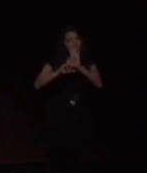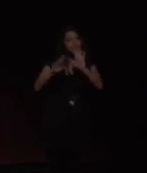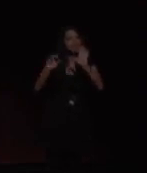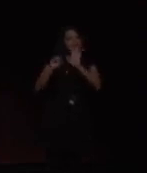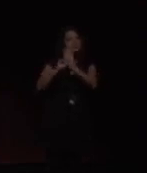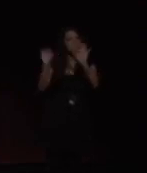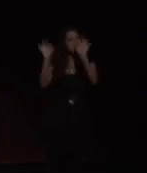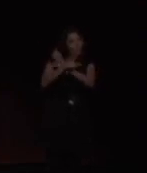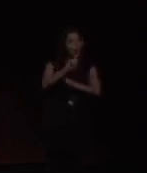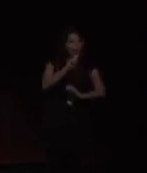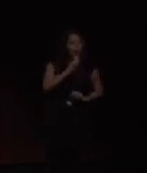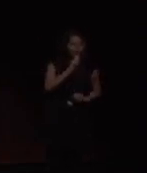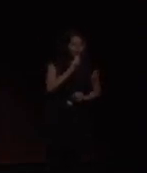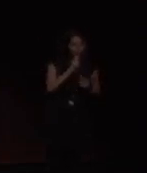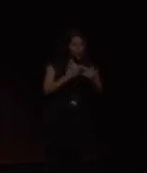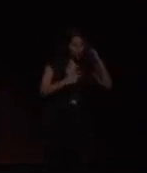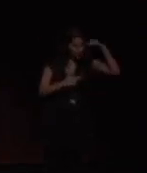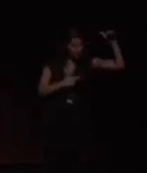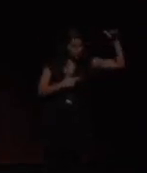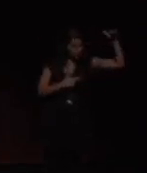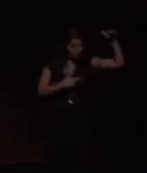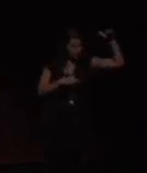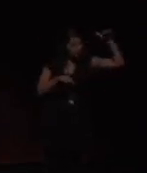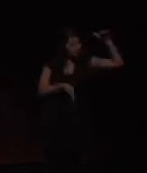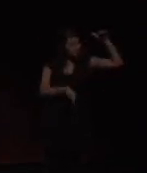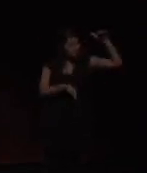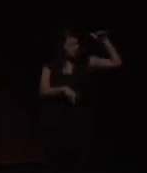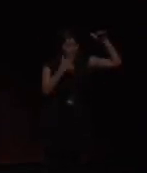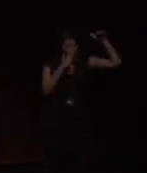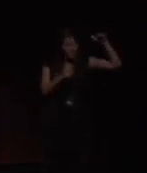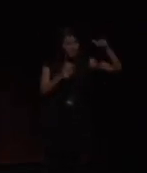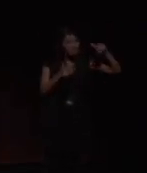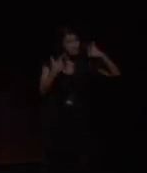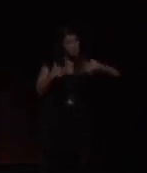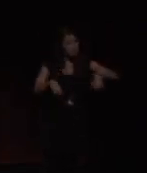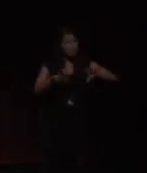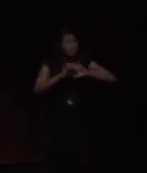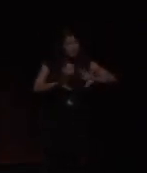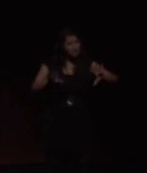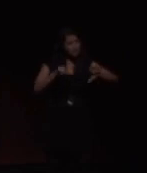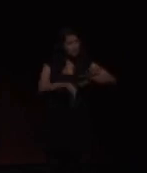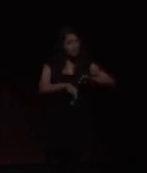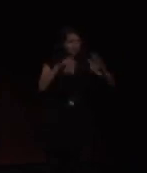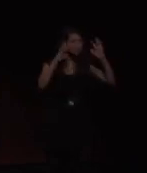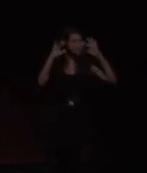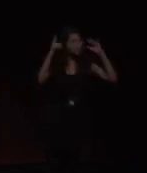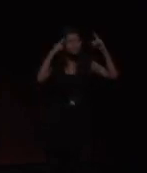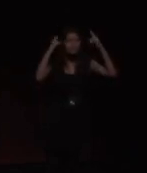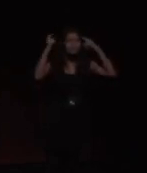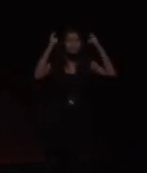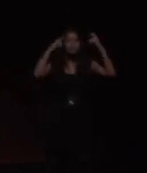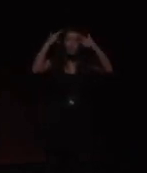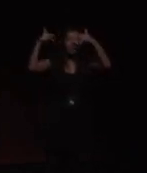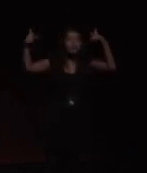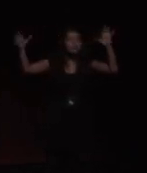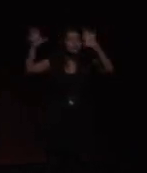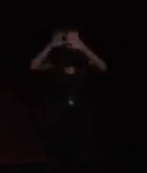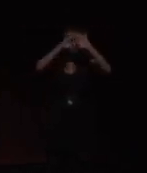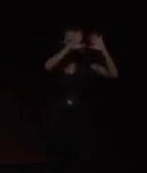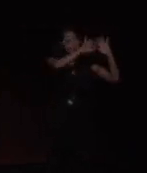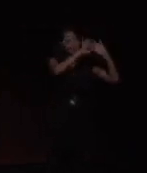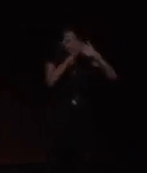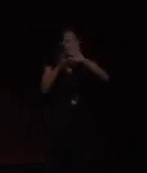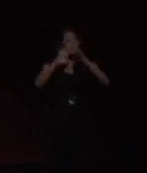Então, está mais virgem, mais livre para produzir várias associações que não estão conectadas